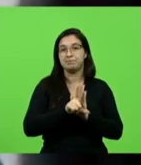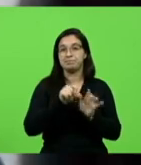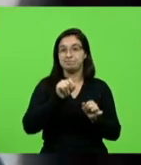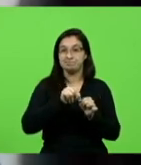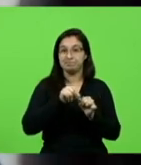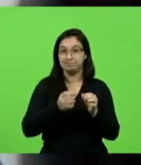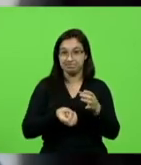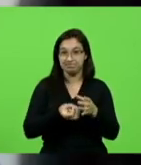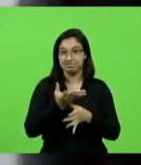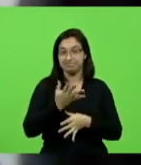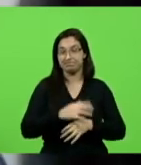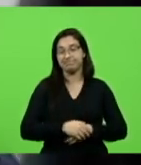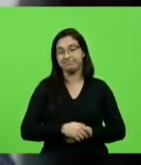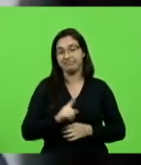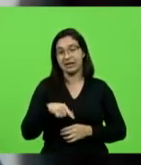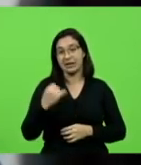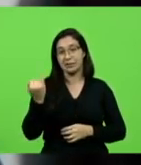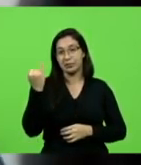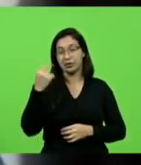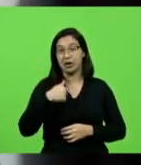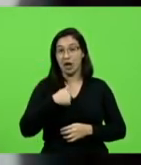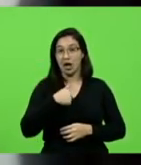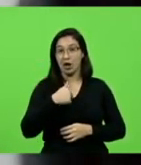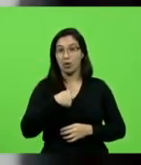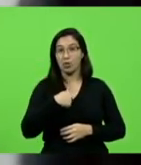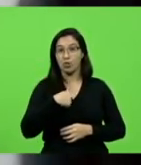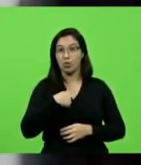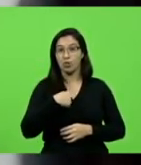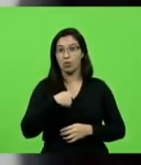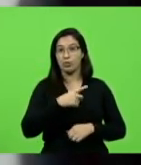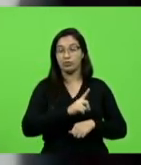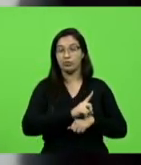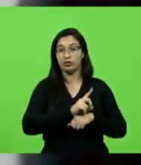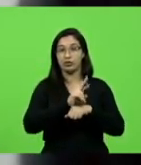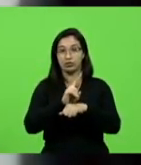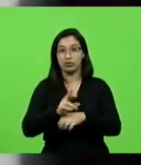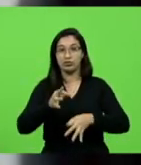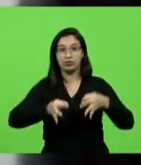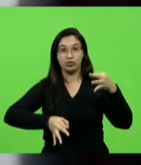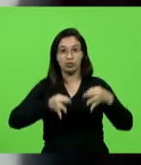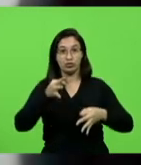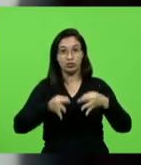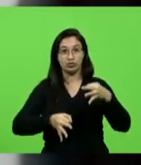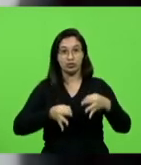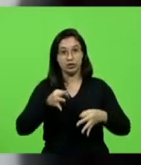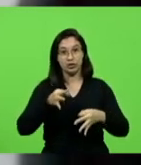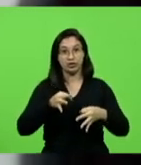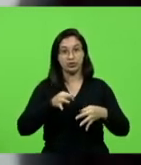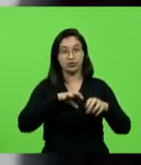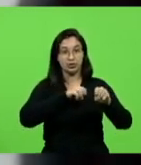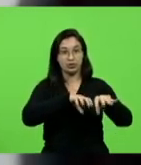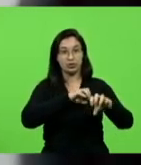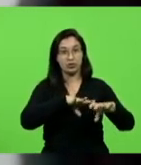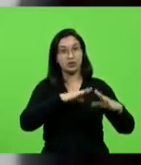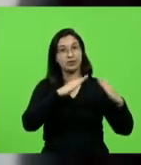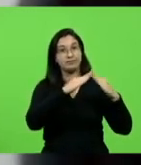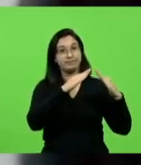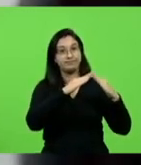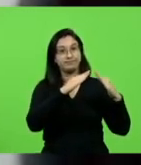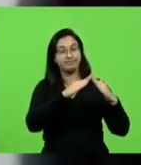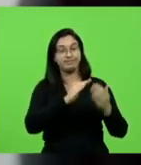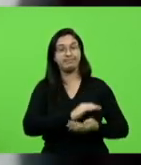agora eu vou falar como diretor jurídico da Associação Nacional de Educação Domiciliar.